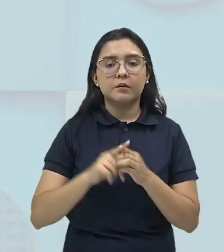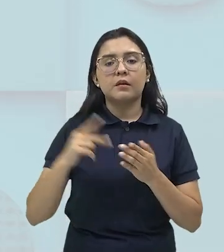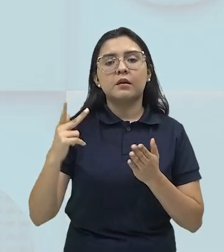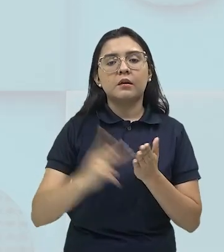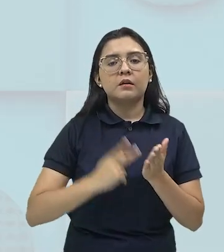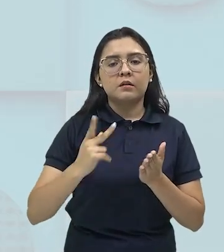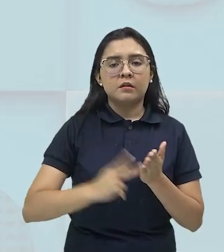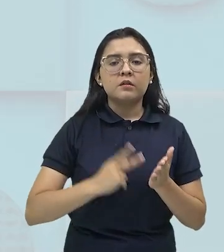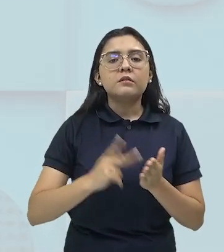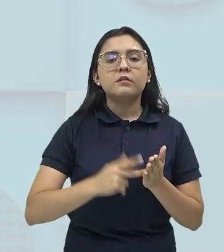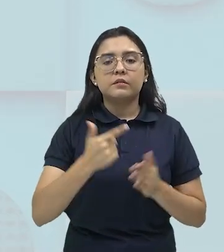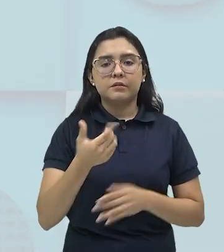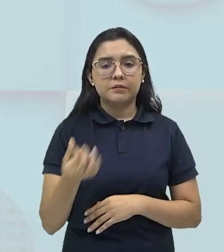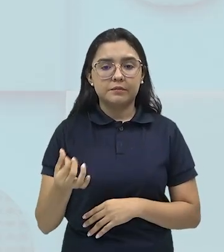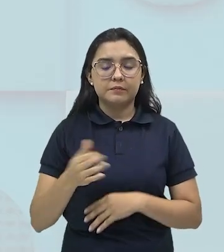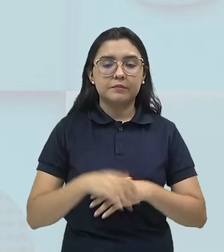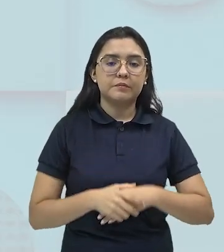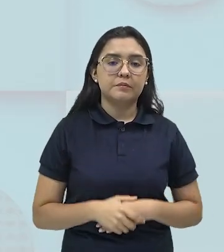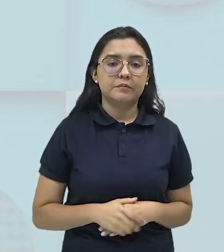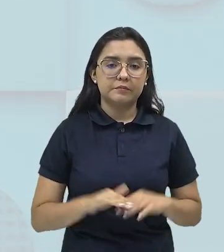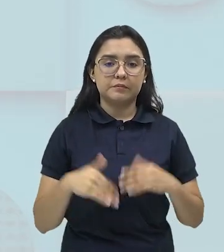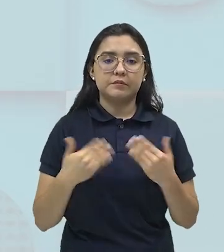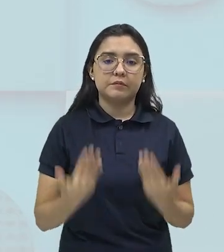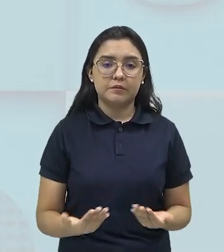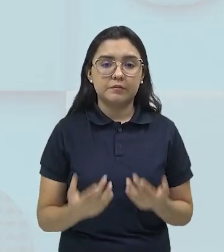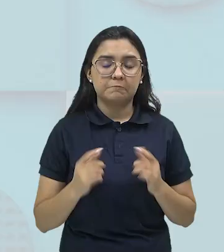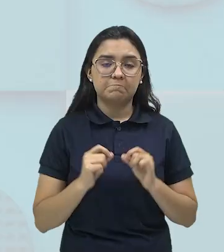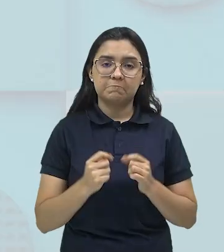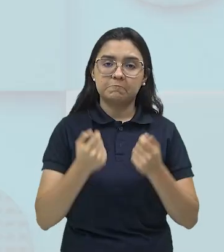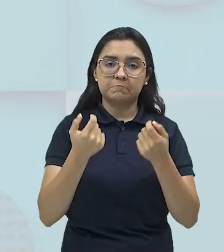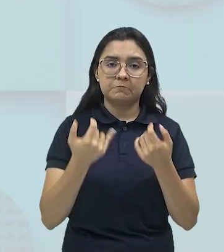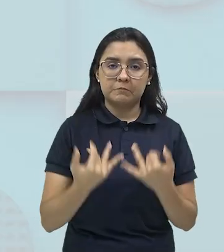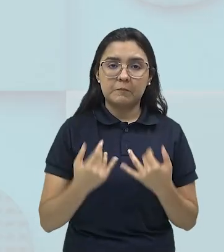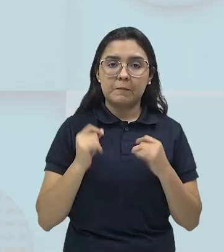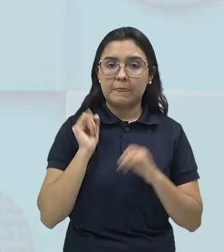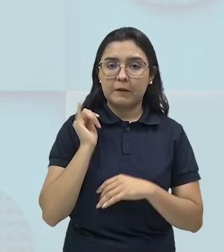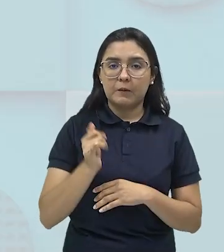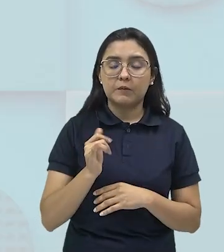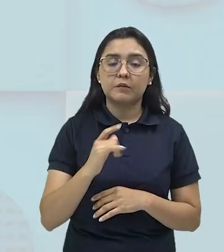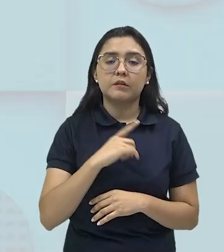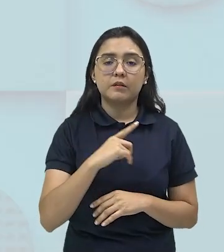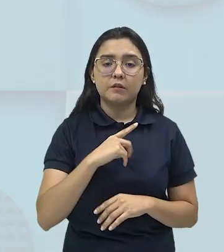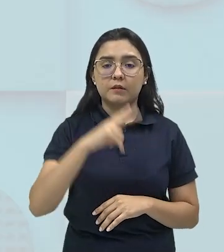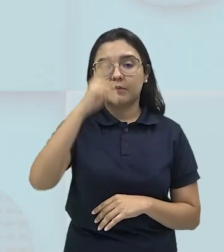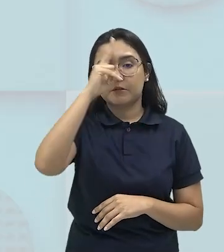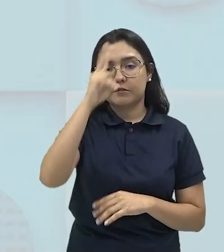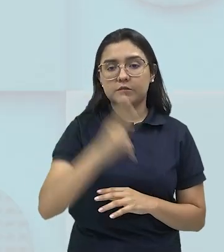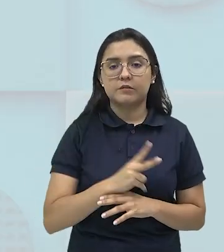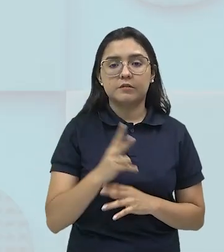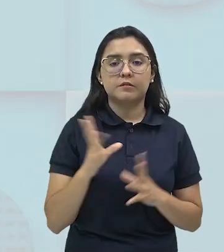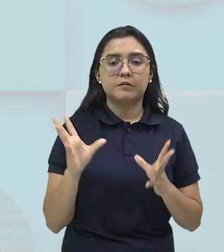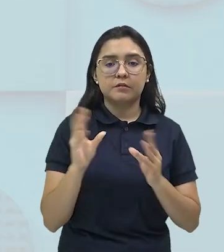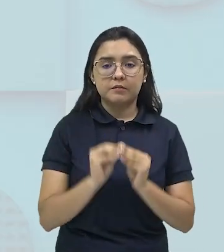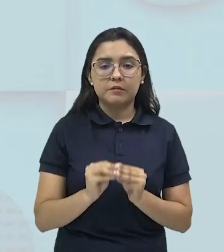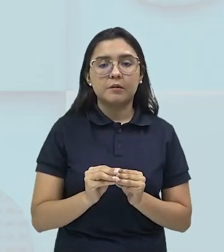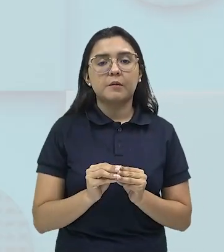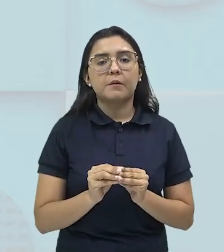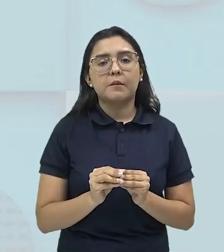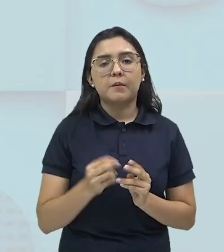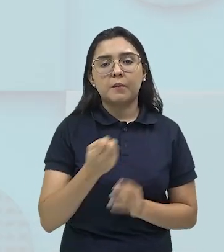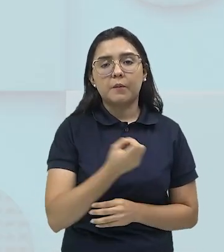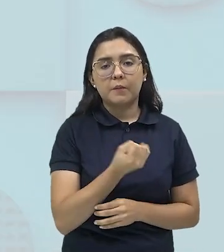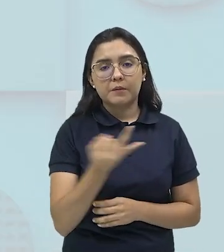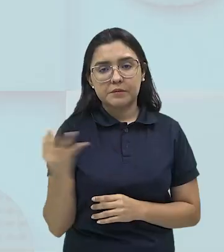26 páginas dessa história. E é claro, como é um conto, ele tem uma história mais reduzida, tem menos personagem, tem